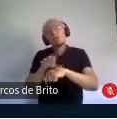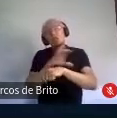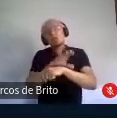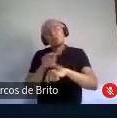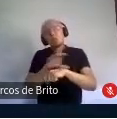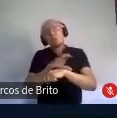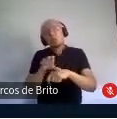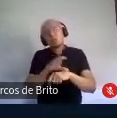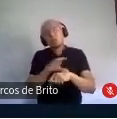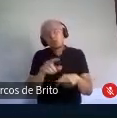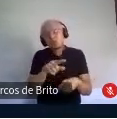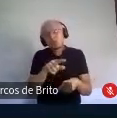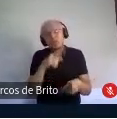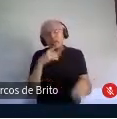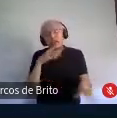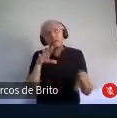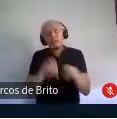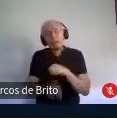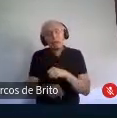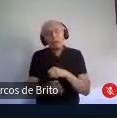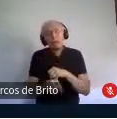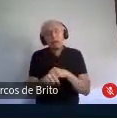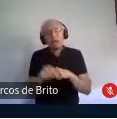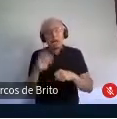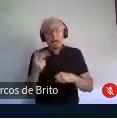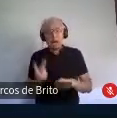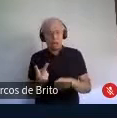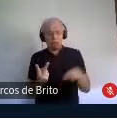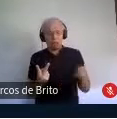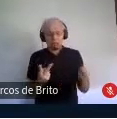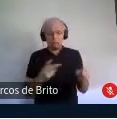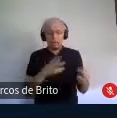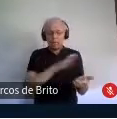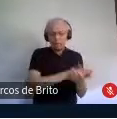eles buscam formar esses dois profissionais ao mesmo tempo?